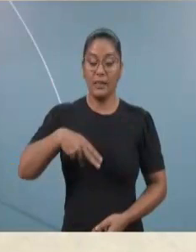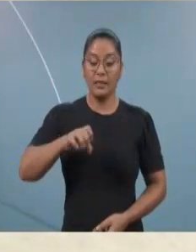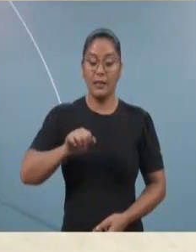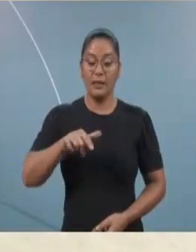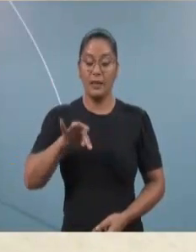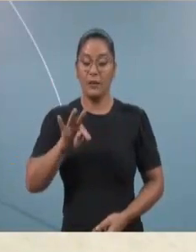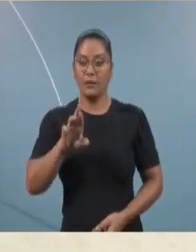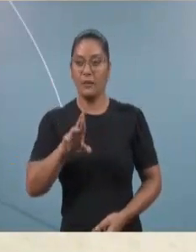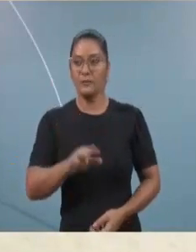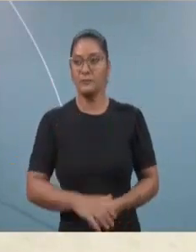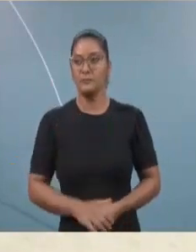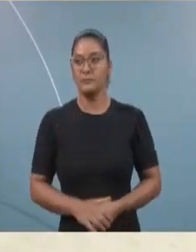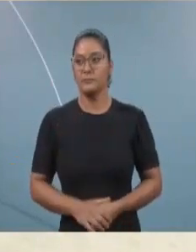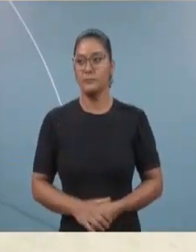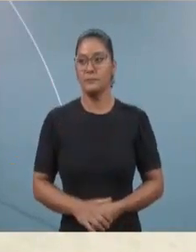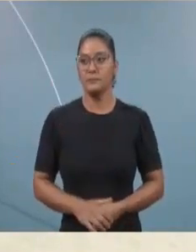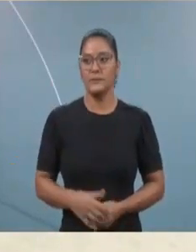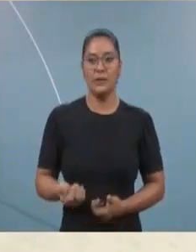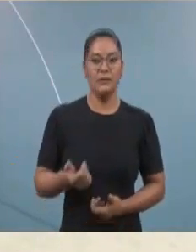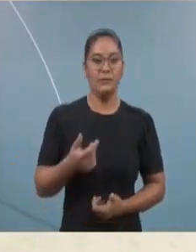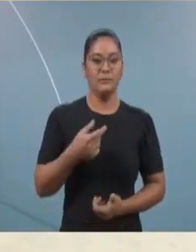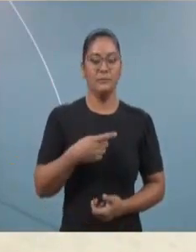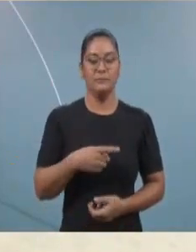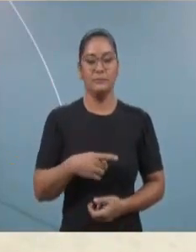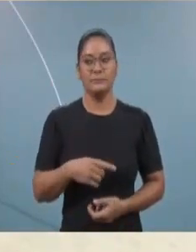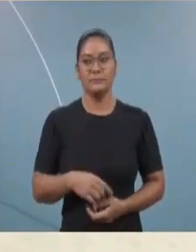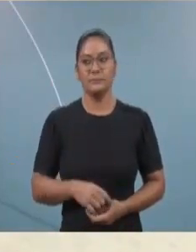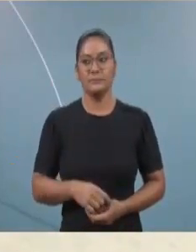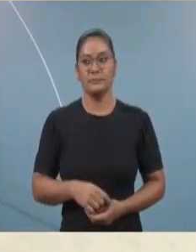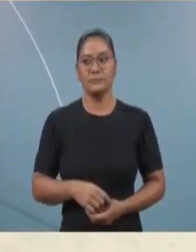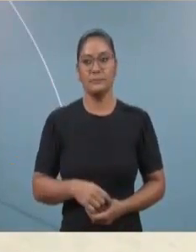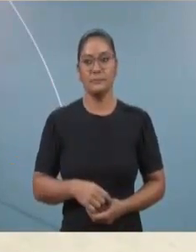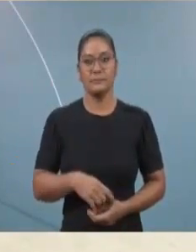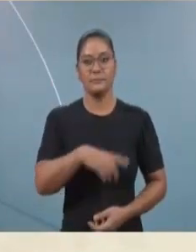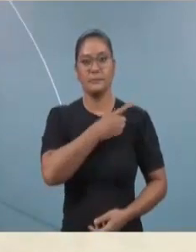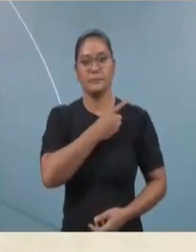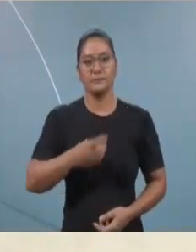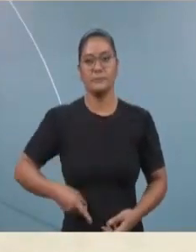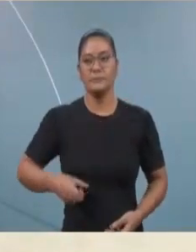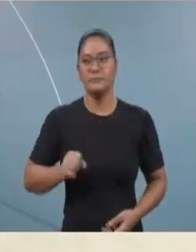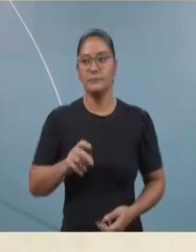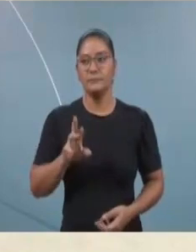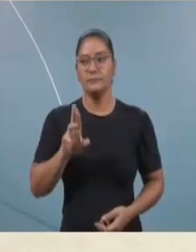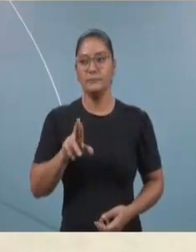falará na palavra do deputado Gustavo cal senhor presidente com a palavra o deputado Nelo